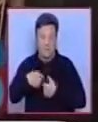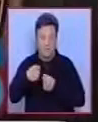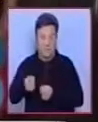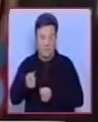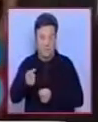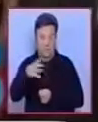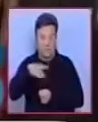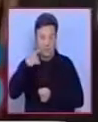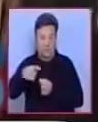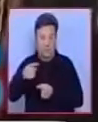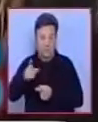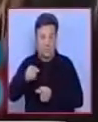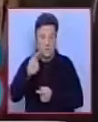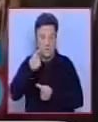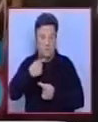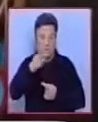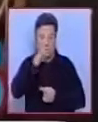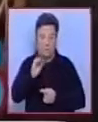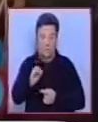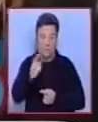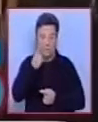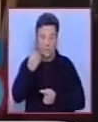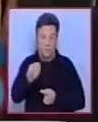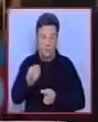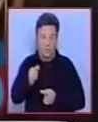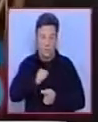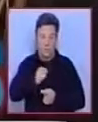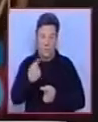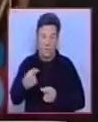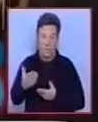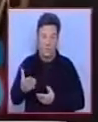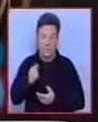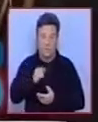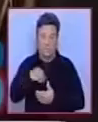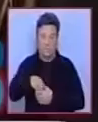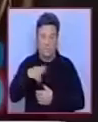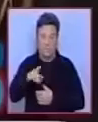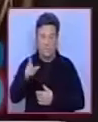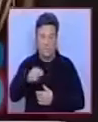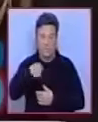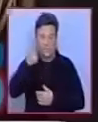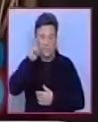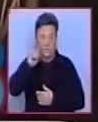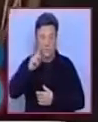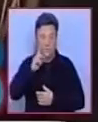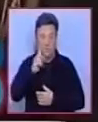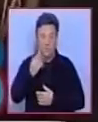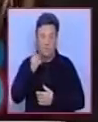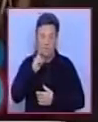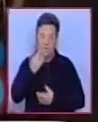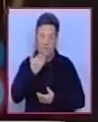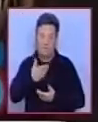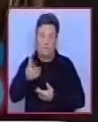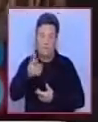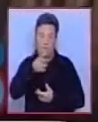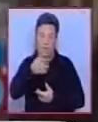por mostrar também que se nós não conhecermos bem aquilo que temos entre portas, também não sabemos vender e passar a